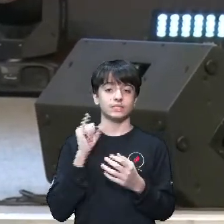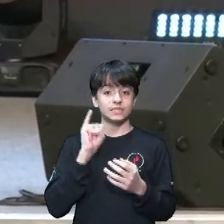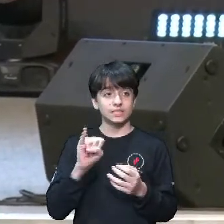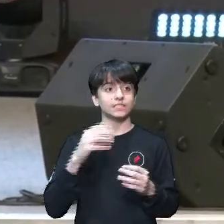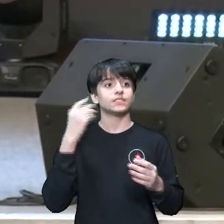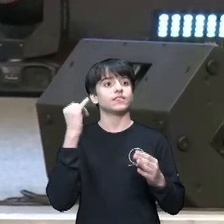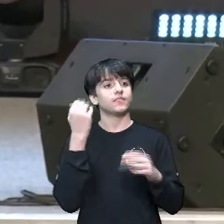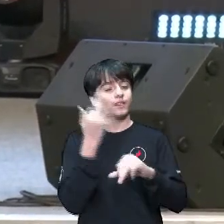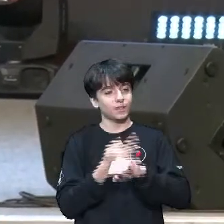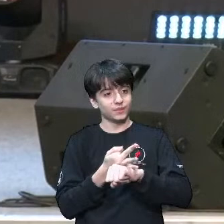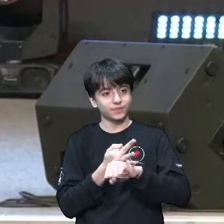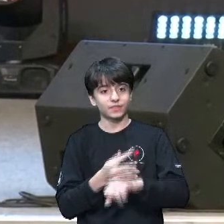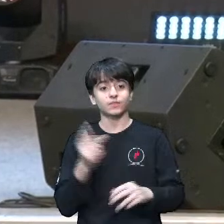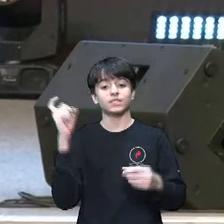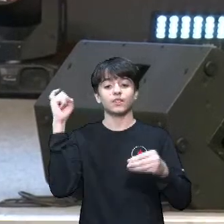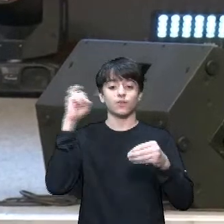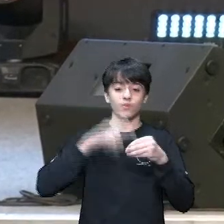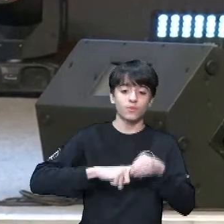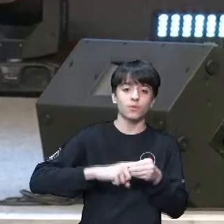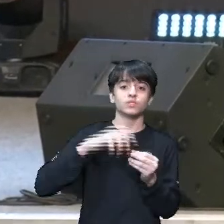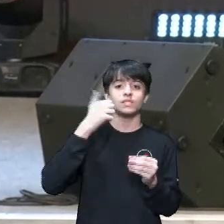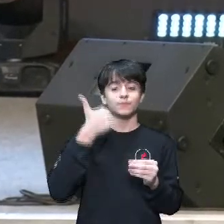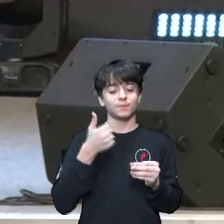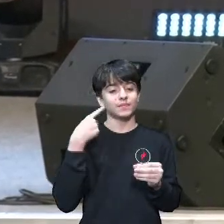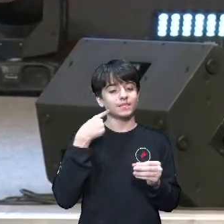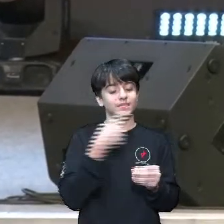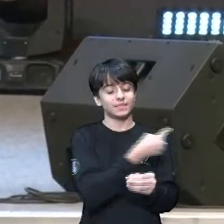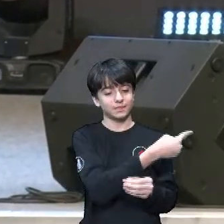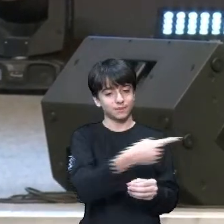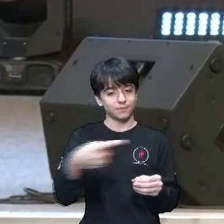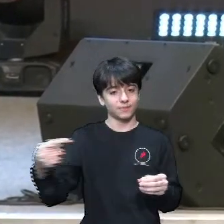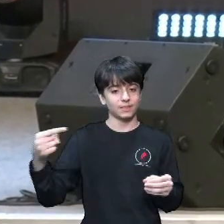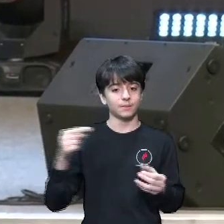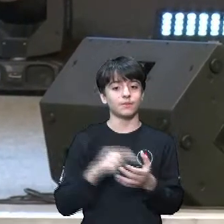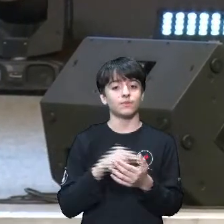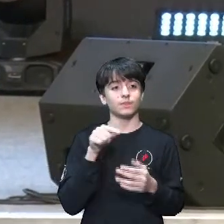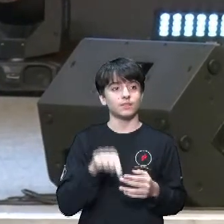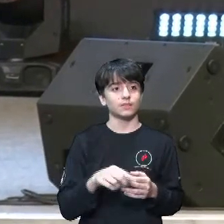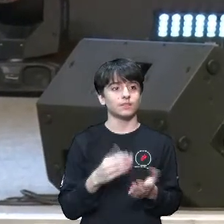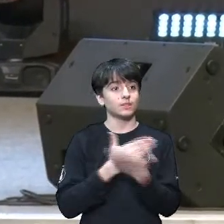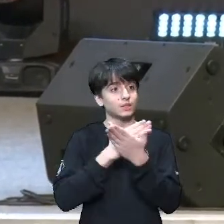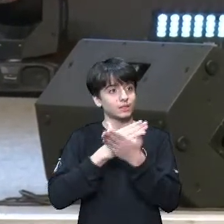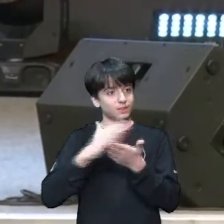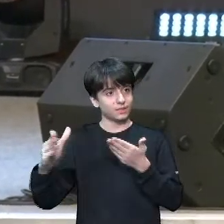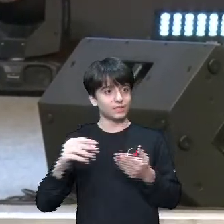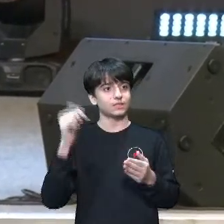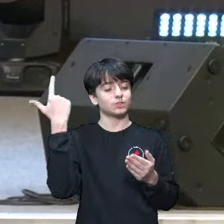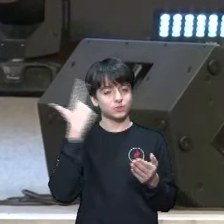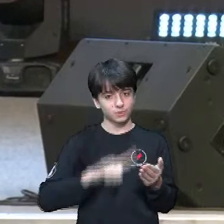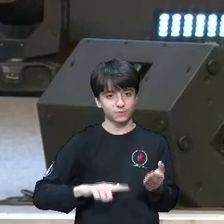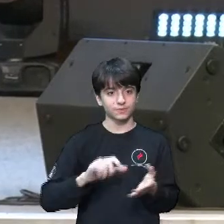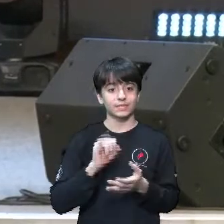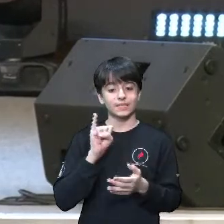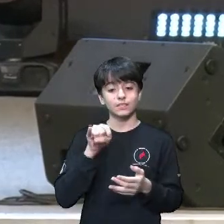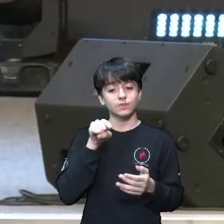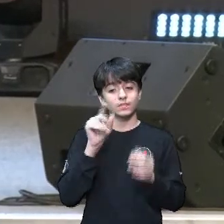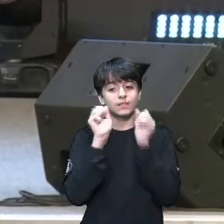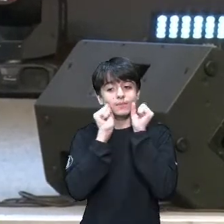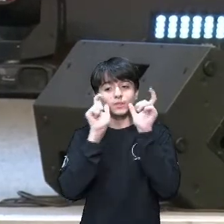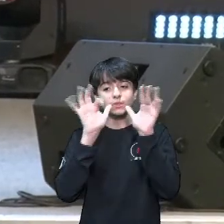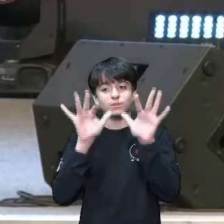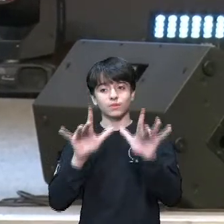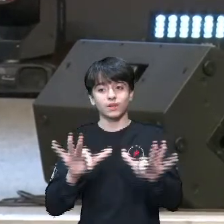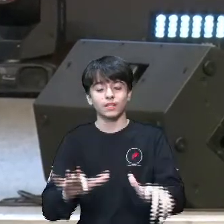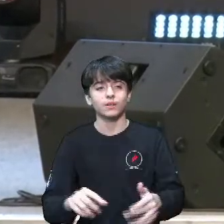você volte e retorne da primeira semana em diante, para que assim você cumpra a sua campanha. Se você for abençoado, pode fazer uma